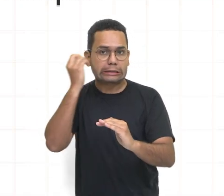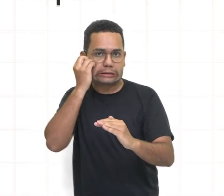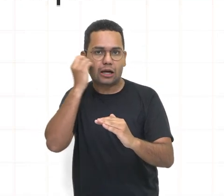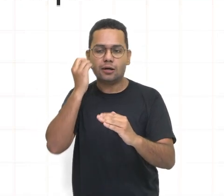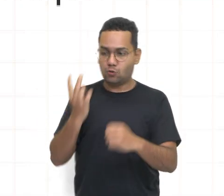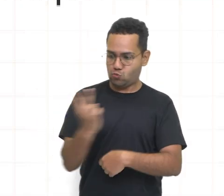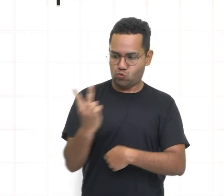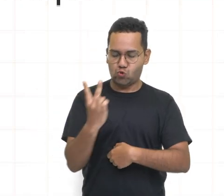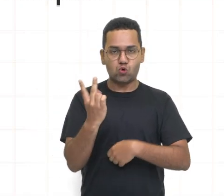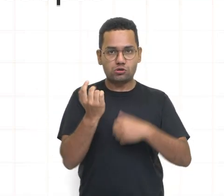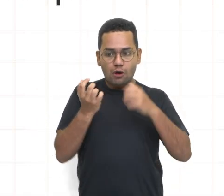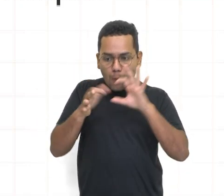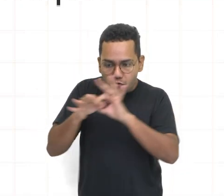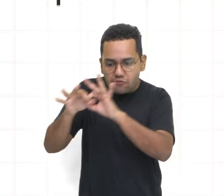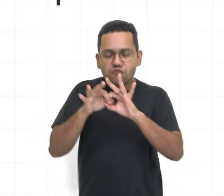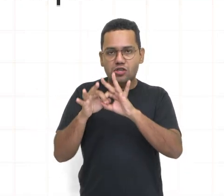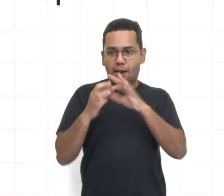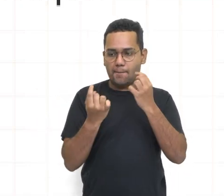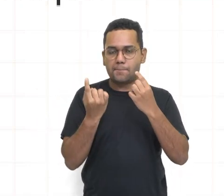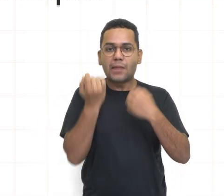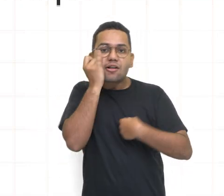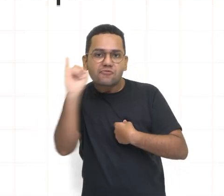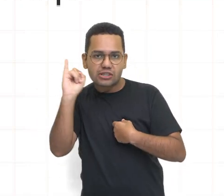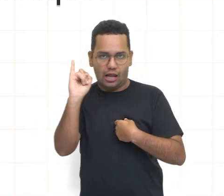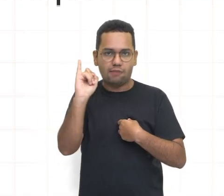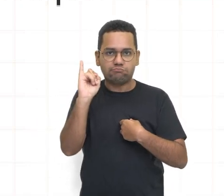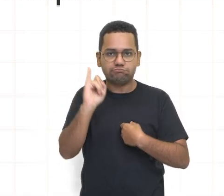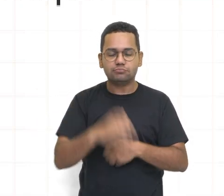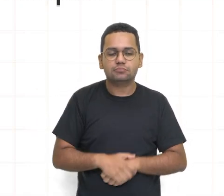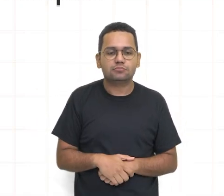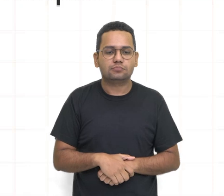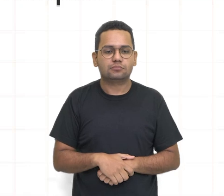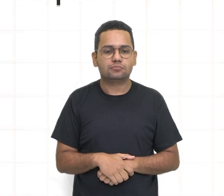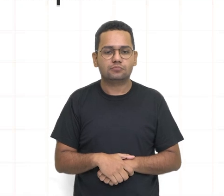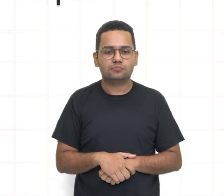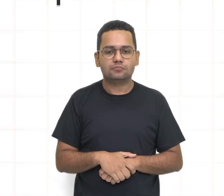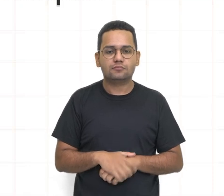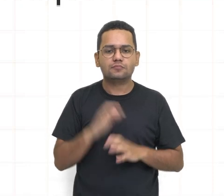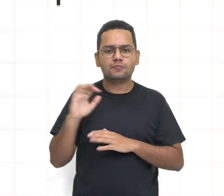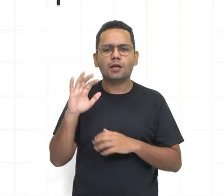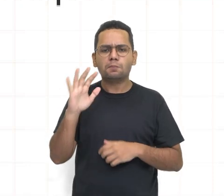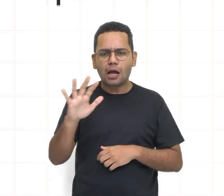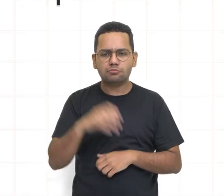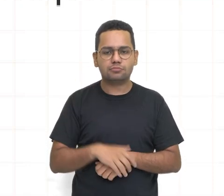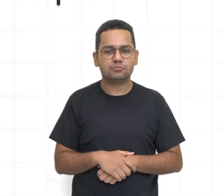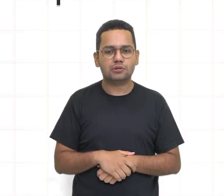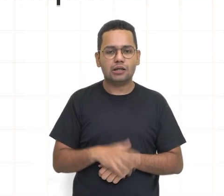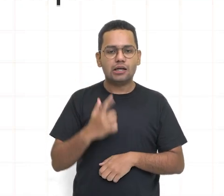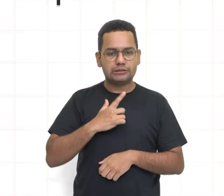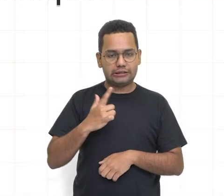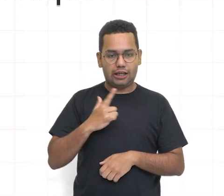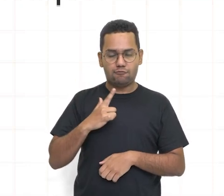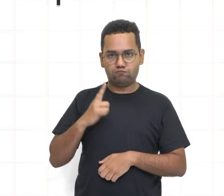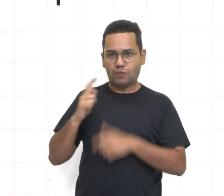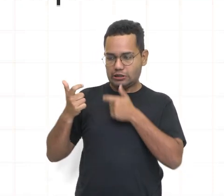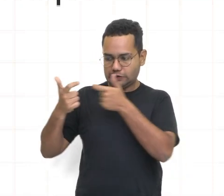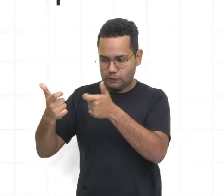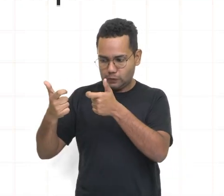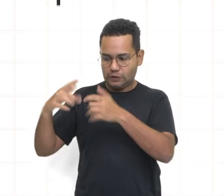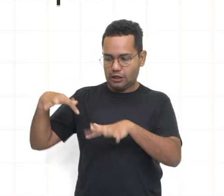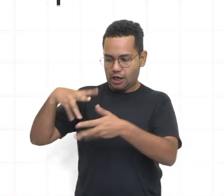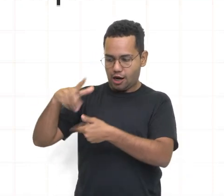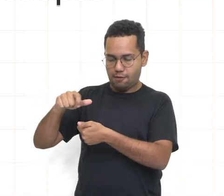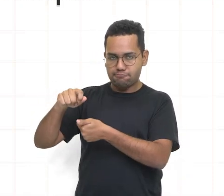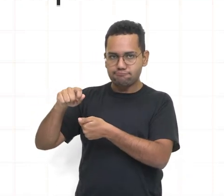Mas, após a Segunda Guerra Mundial, como vocês devem imaginar, com esse inimigo poderoso sendo derrotado, mais